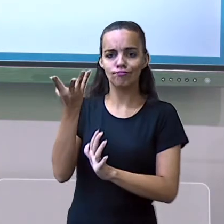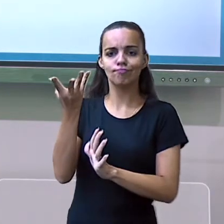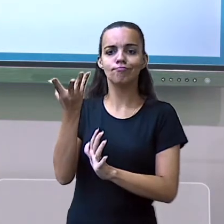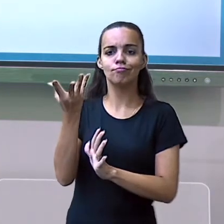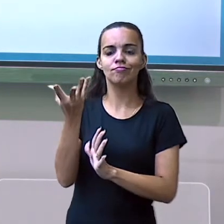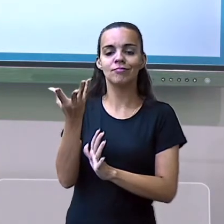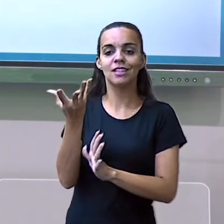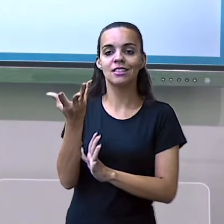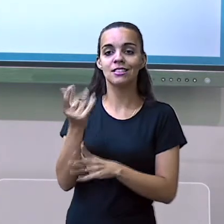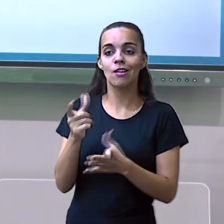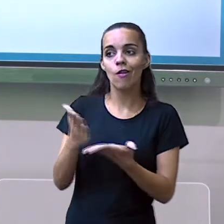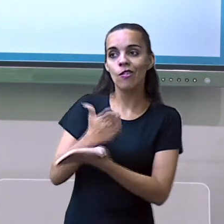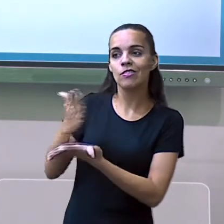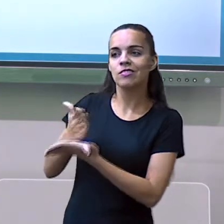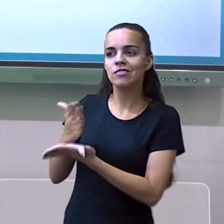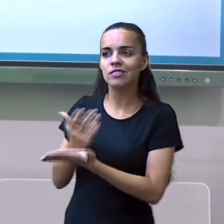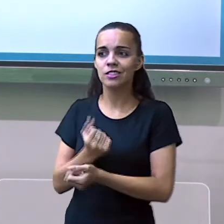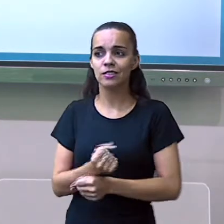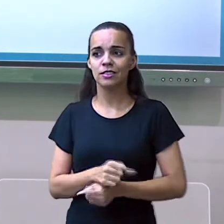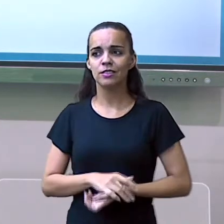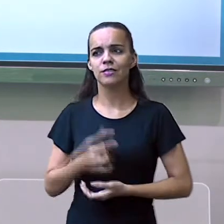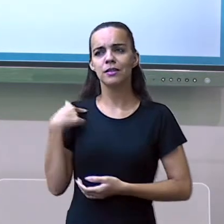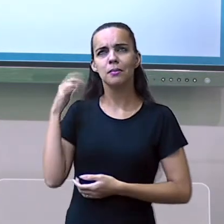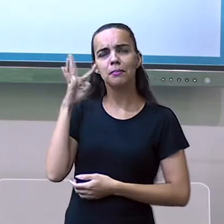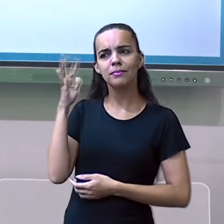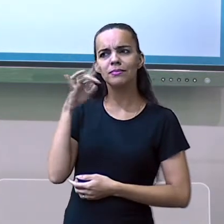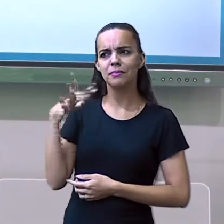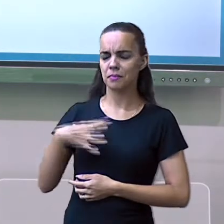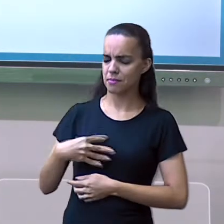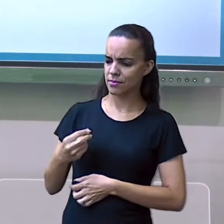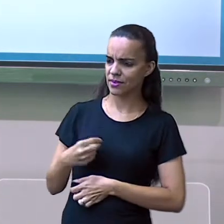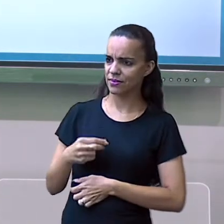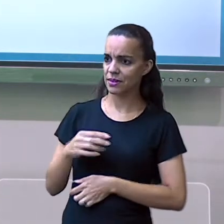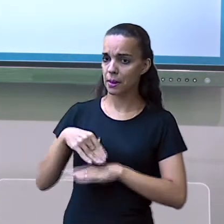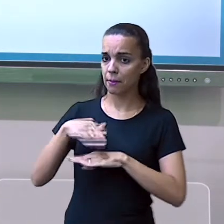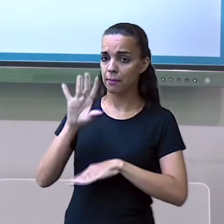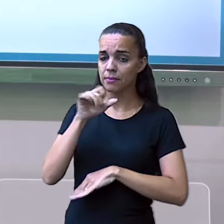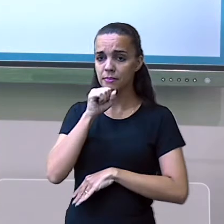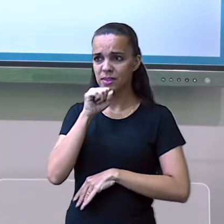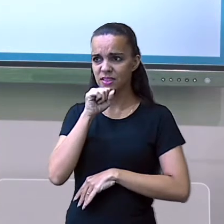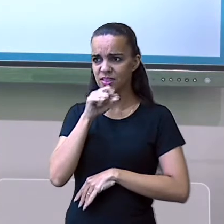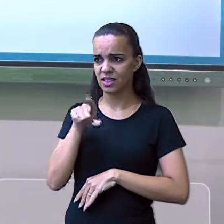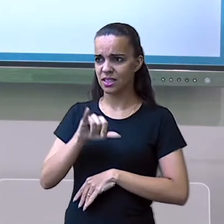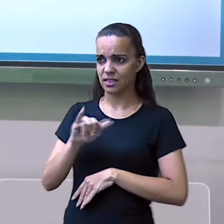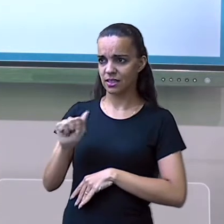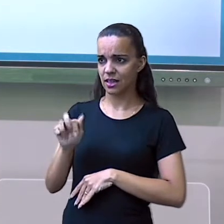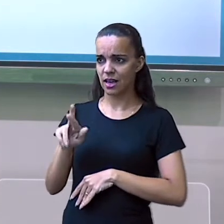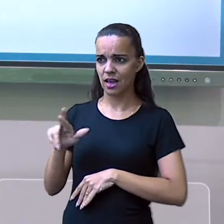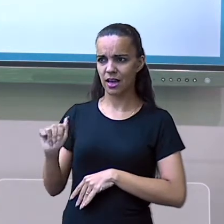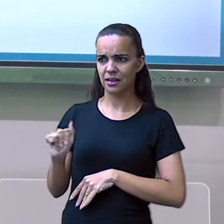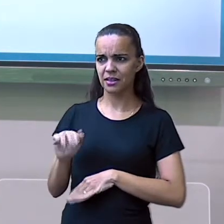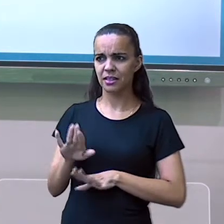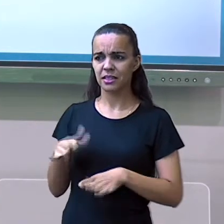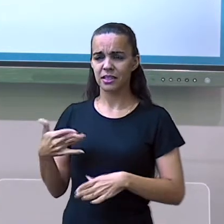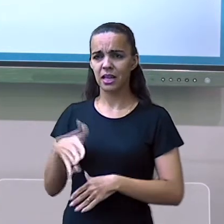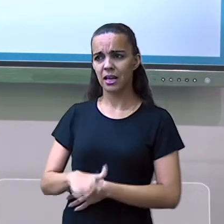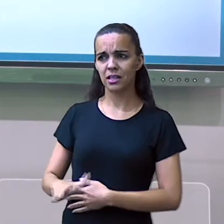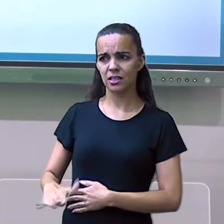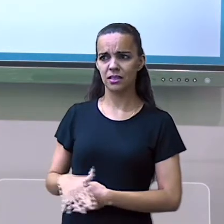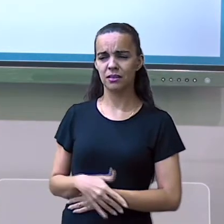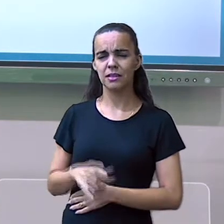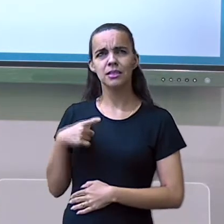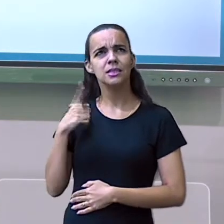livros. Começou assim: minha filha mais velha, Yara, era criança e na Semana